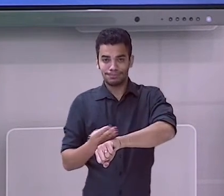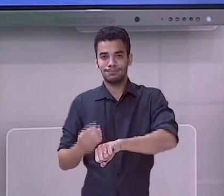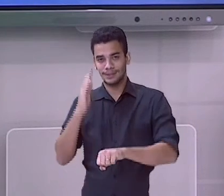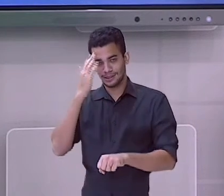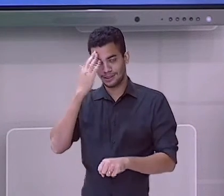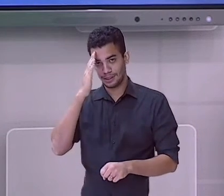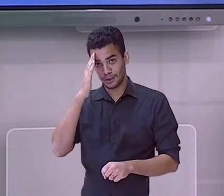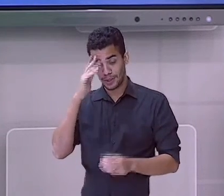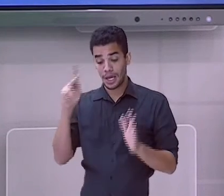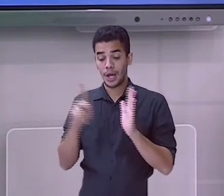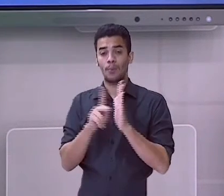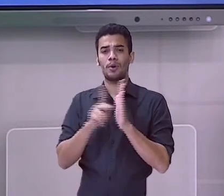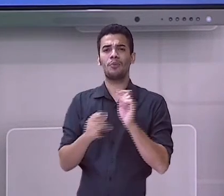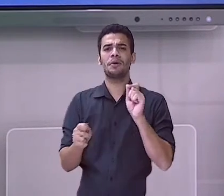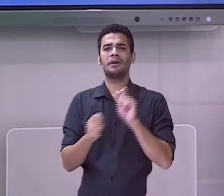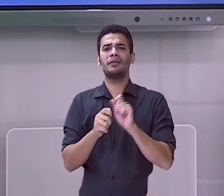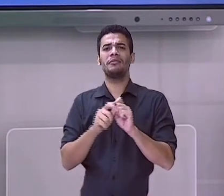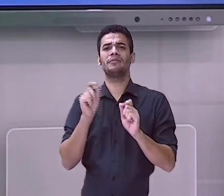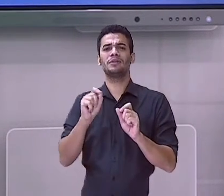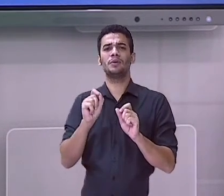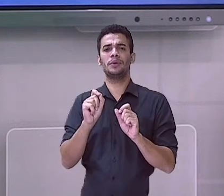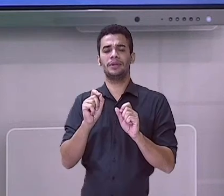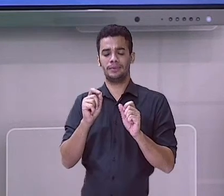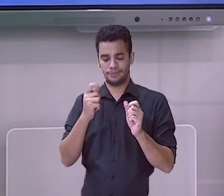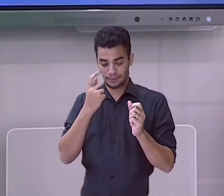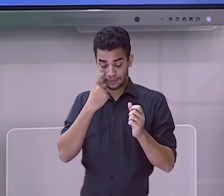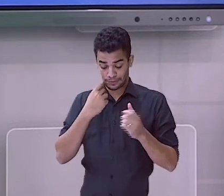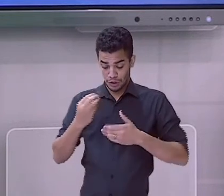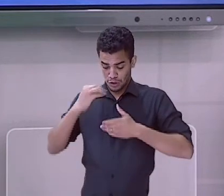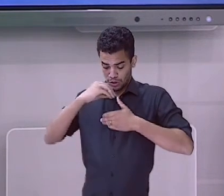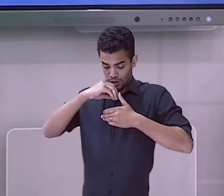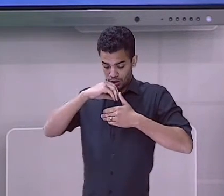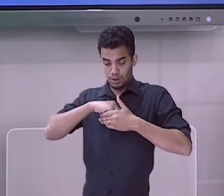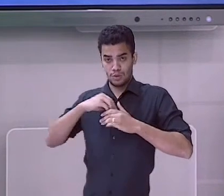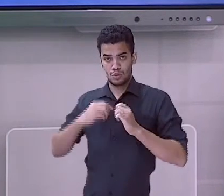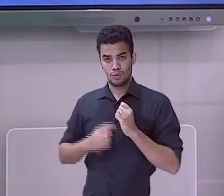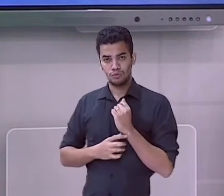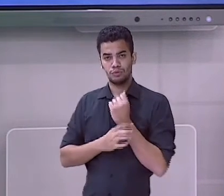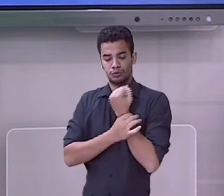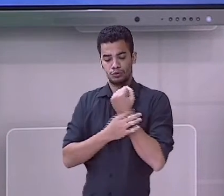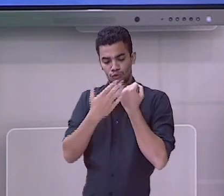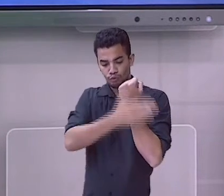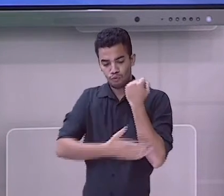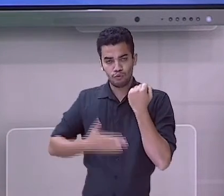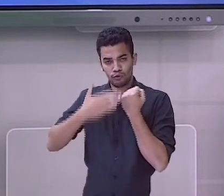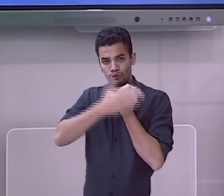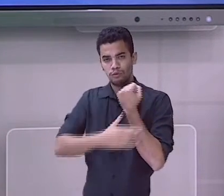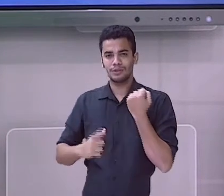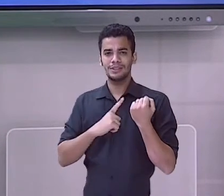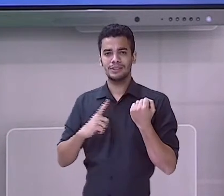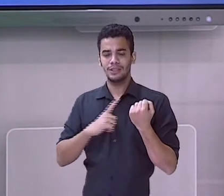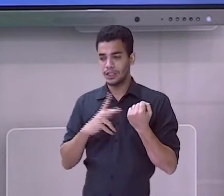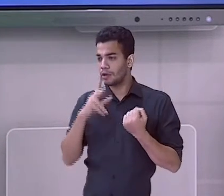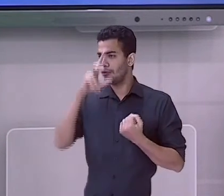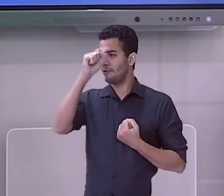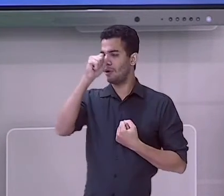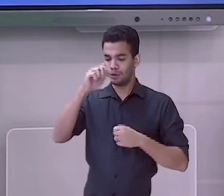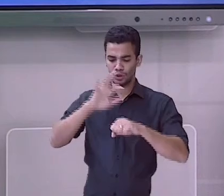nessa questão imunidade, né? Ah, porque a imunidade tem que estar alta para não, né, nesse tempo de pandemia, para a gente não pegar a